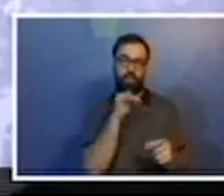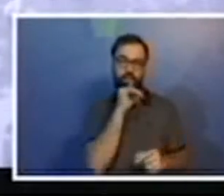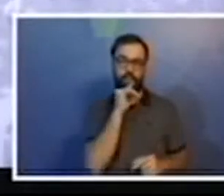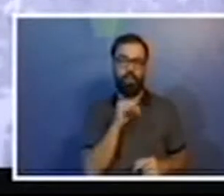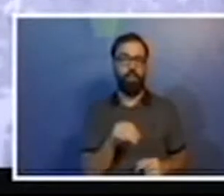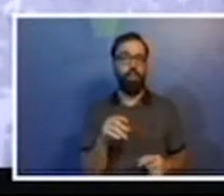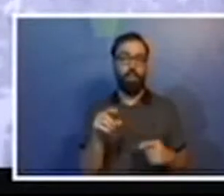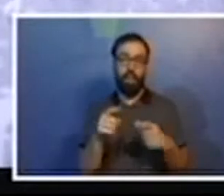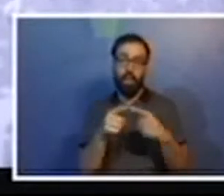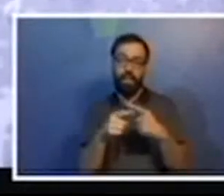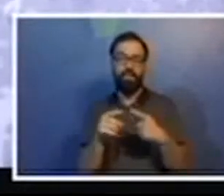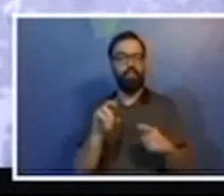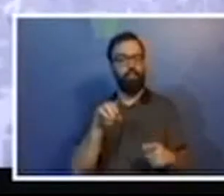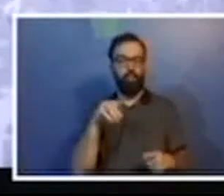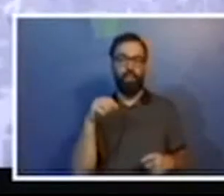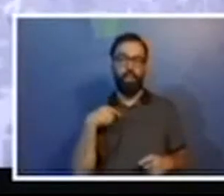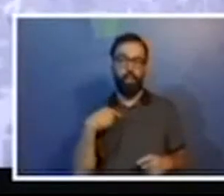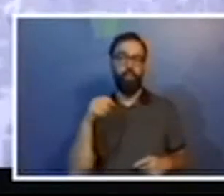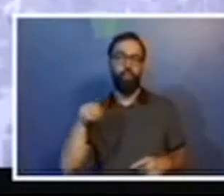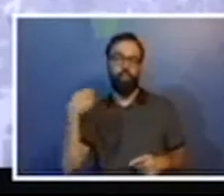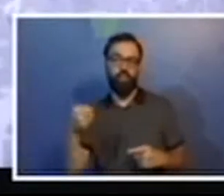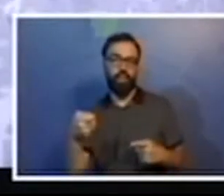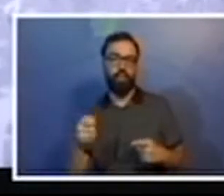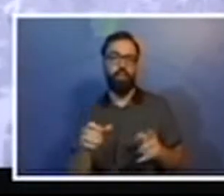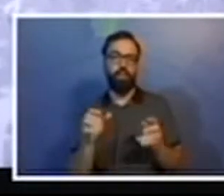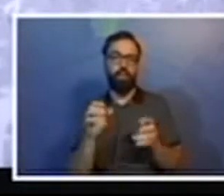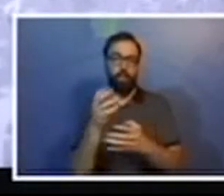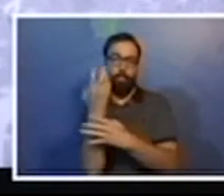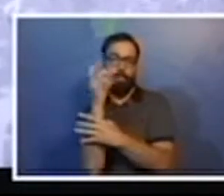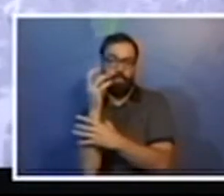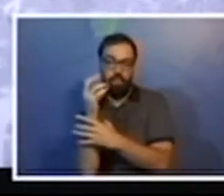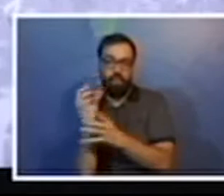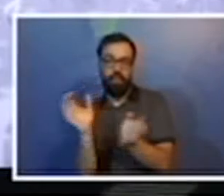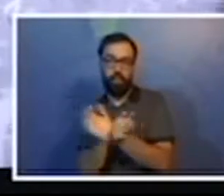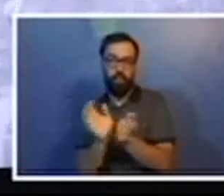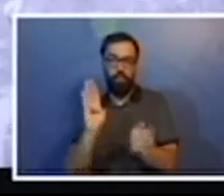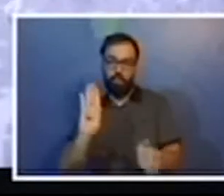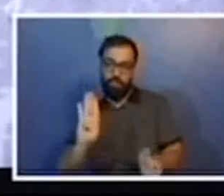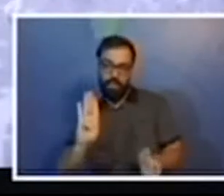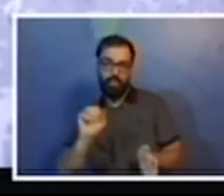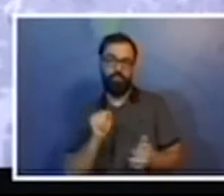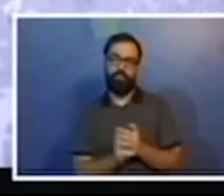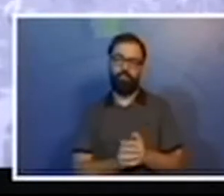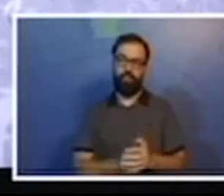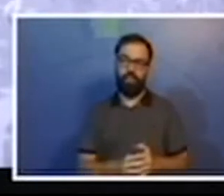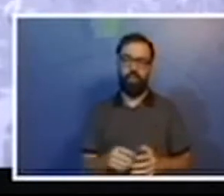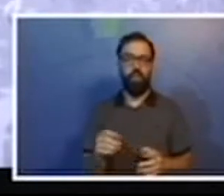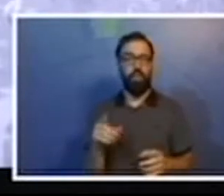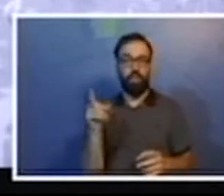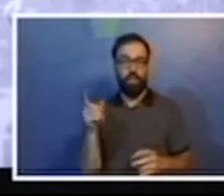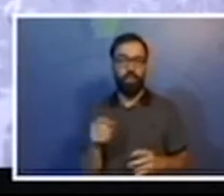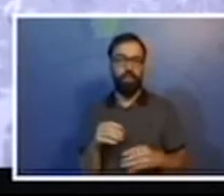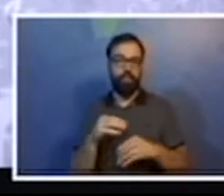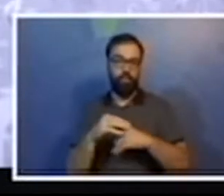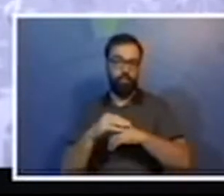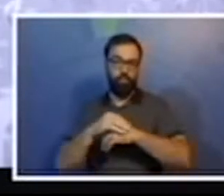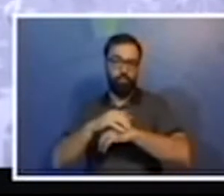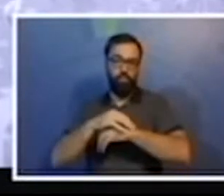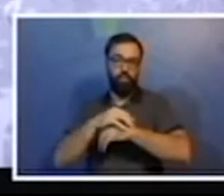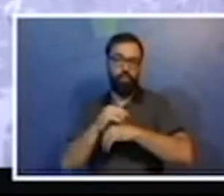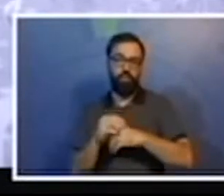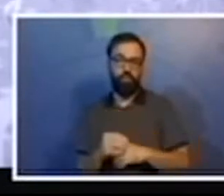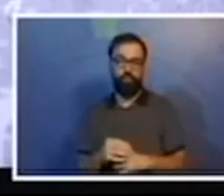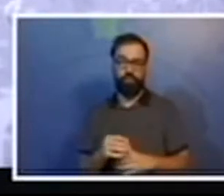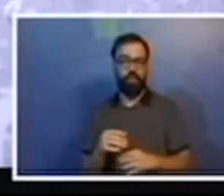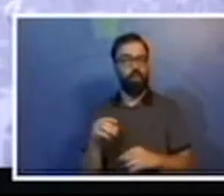a também o grupo dos antóceros que eu não coloquei foto aqui agora musgos Talvez seja o grupo mais conhecido que